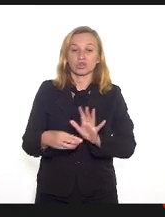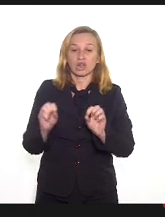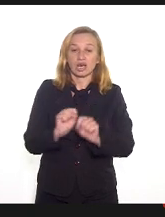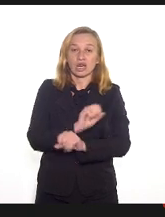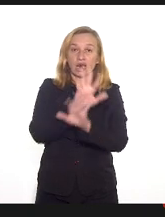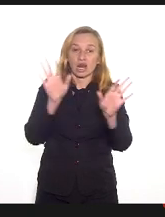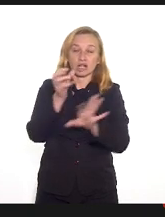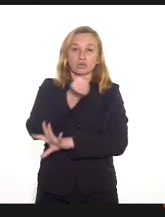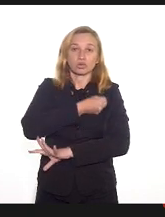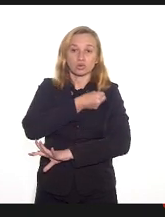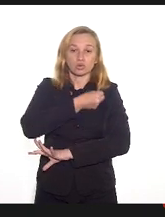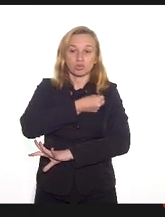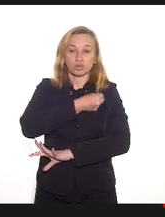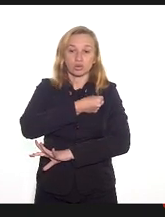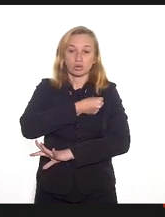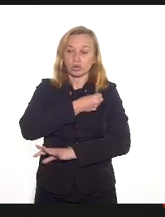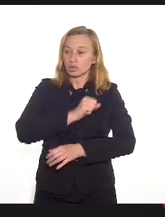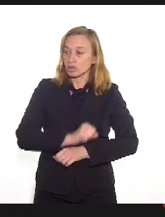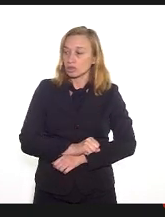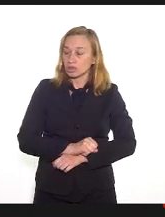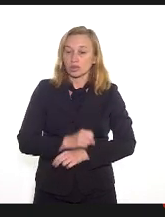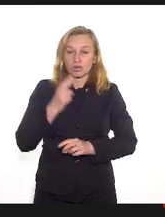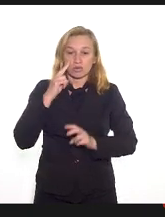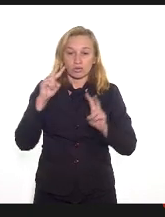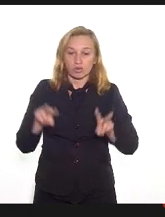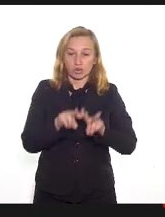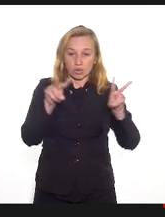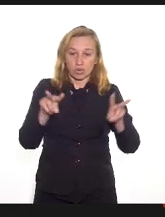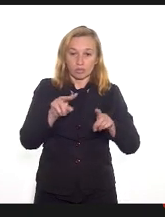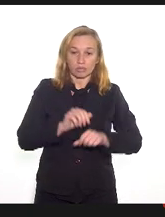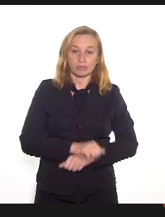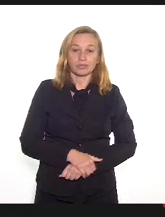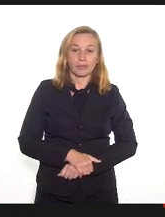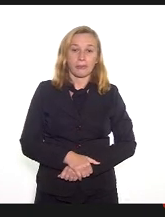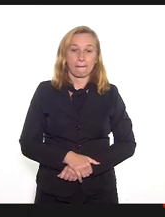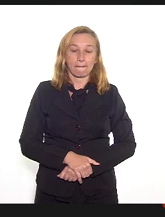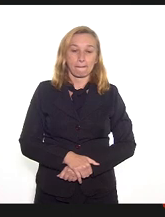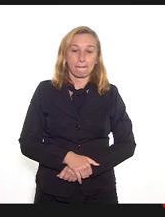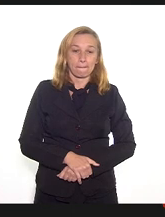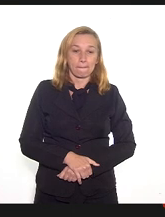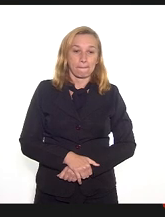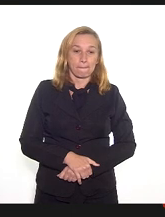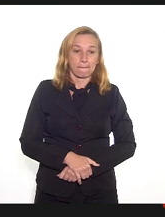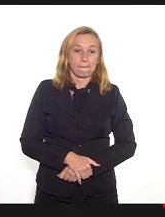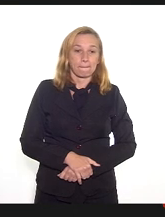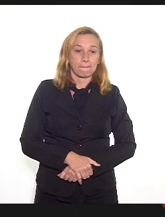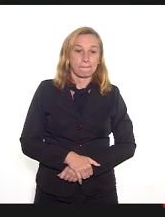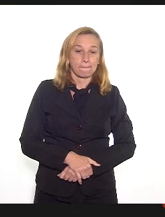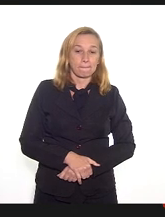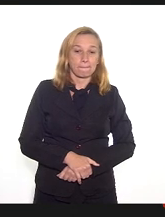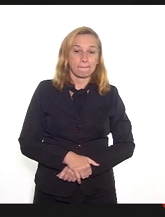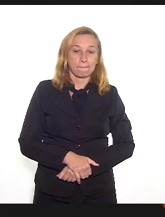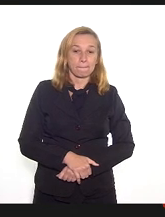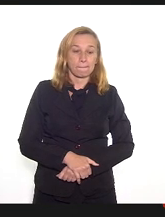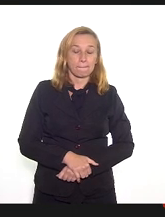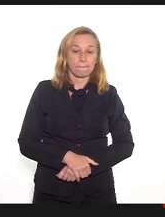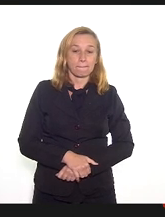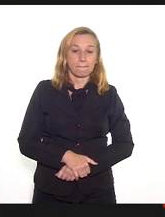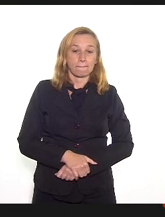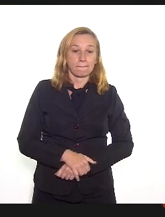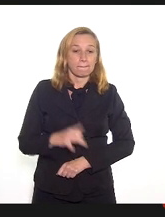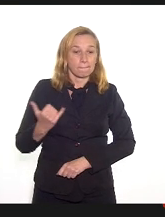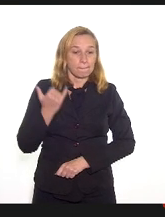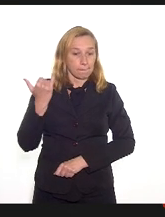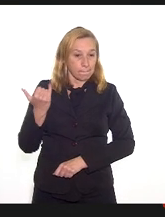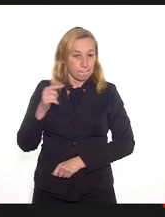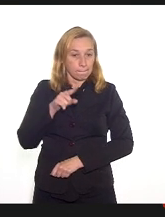números e de uma forma visual. E isso se torna mais relevante ainda quando